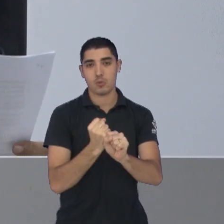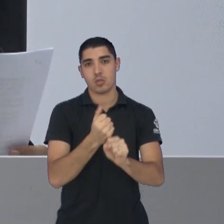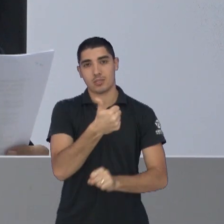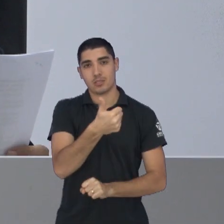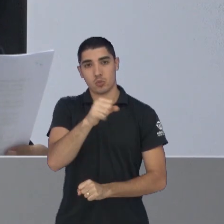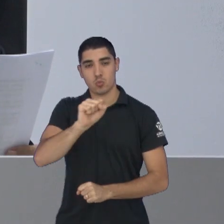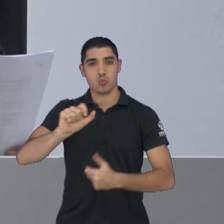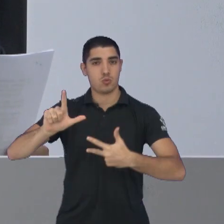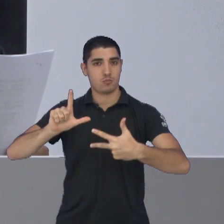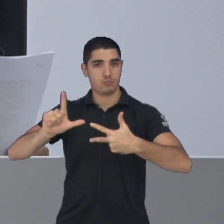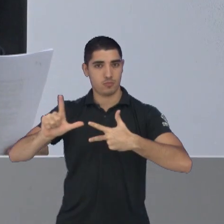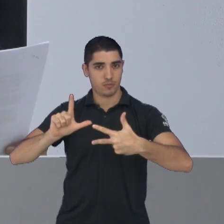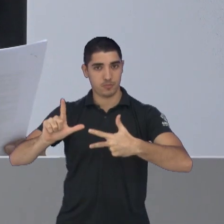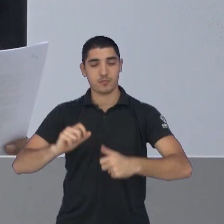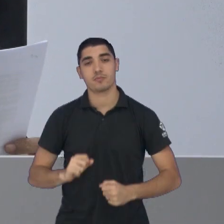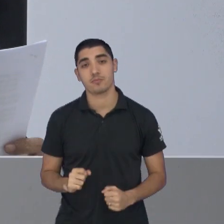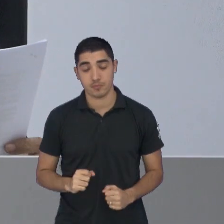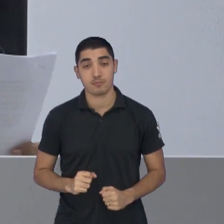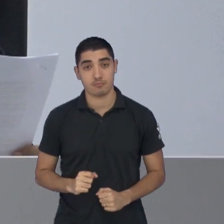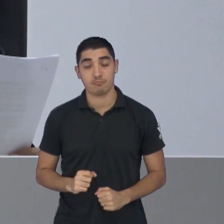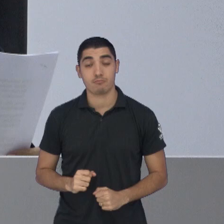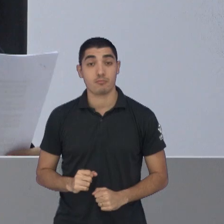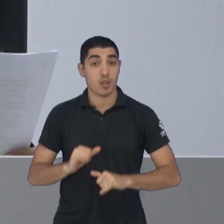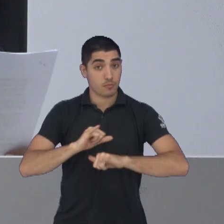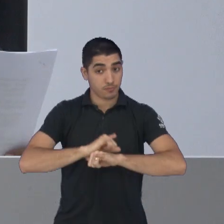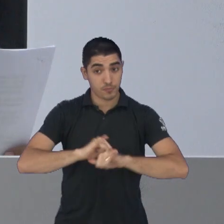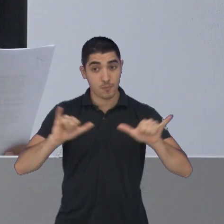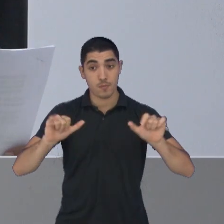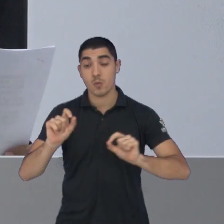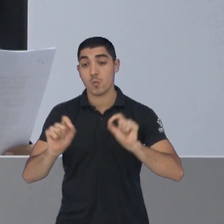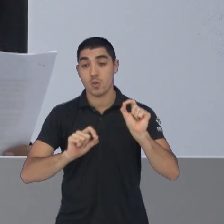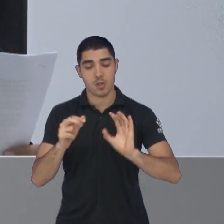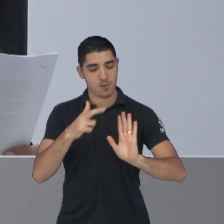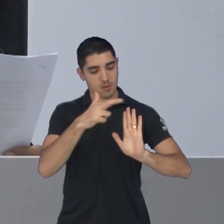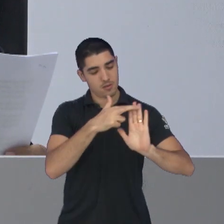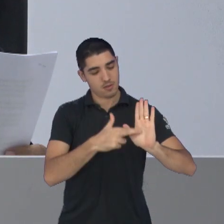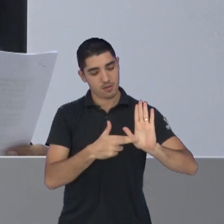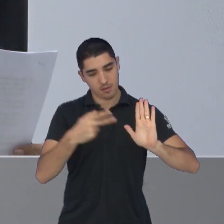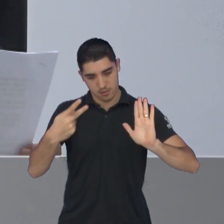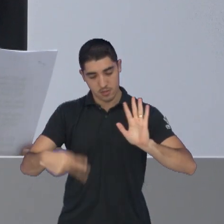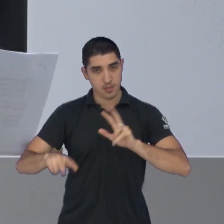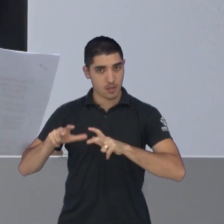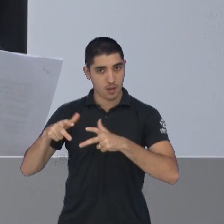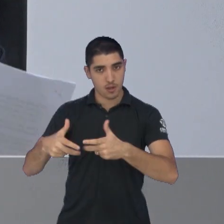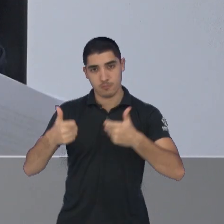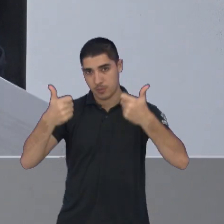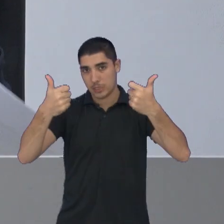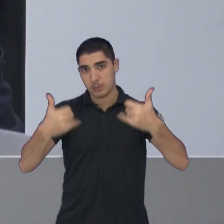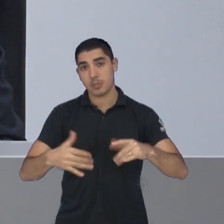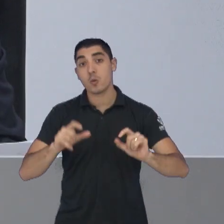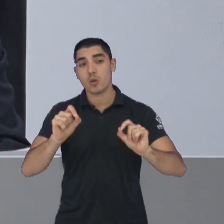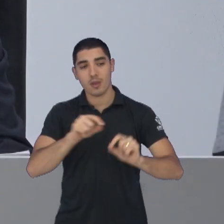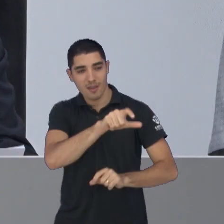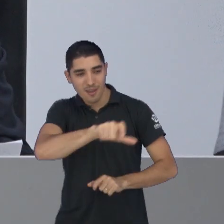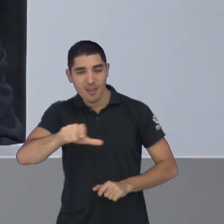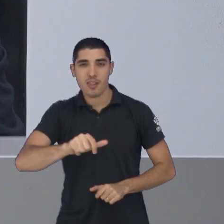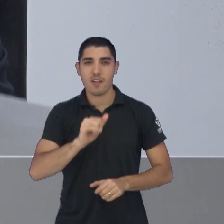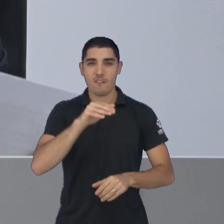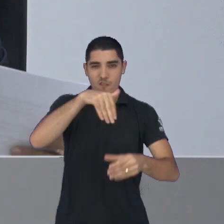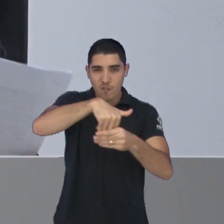legislatura. Informo a todos os presentes que nos termos regimentais, as votações das proposturas se dará de